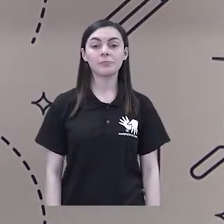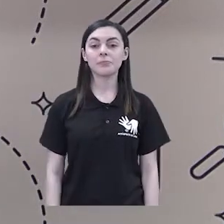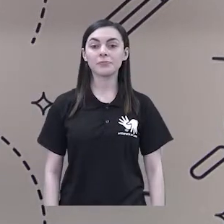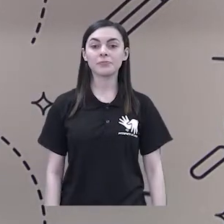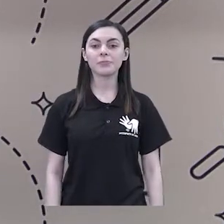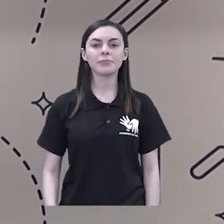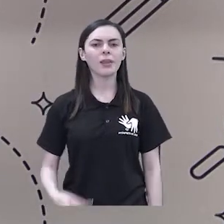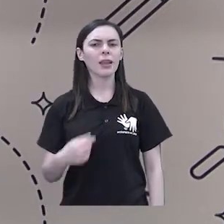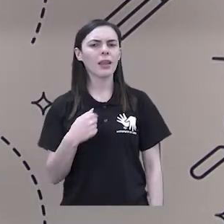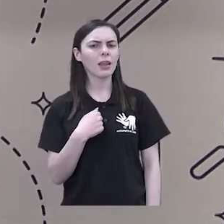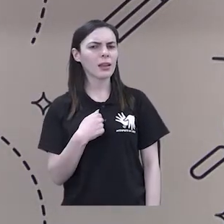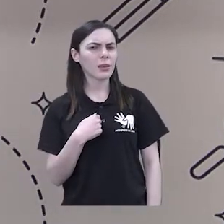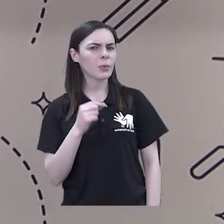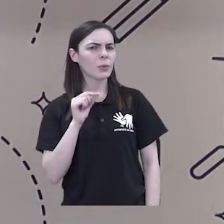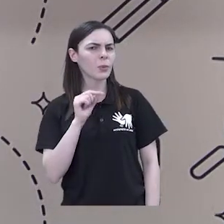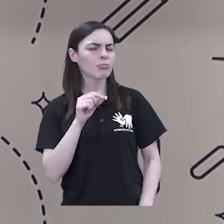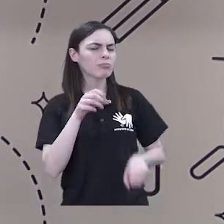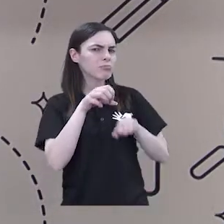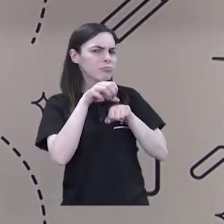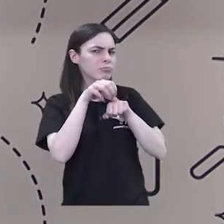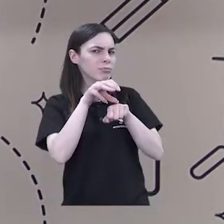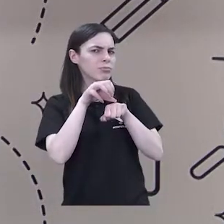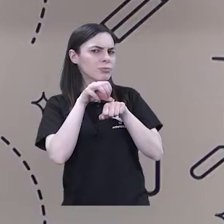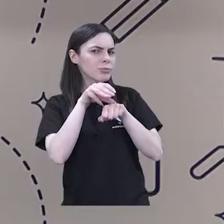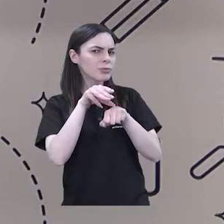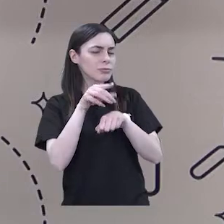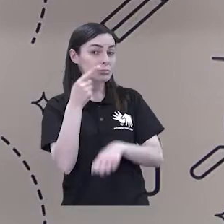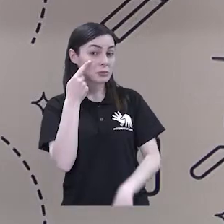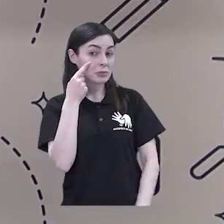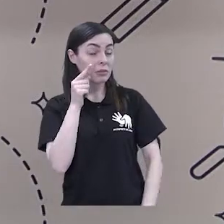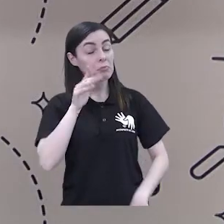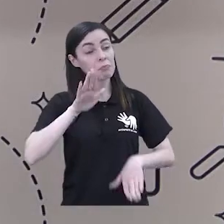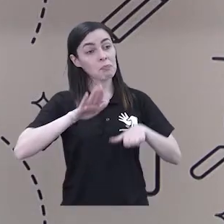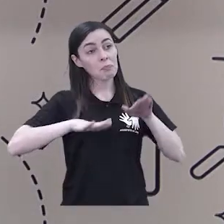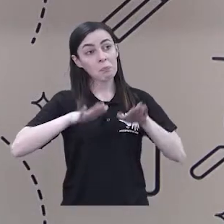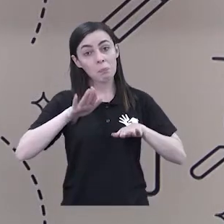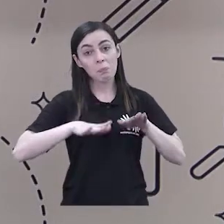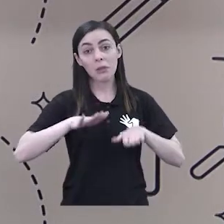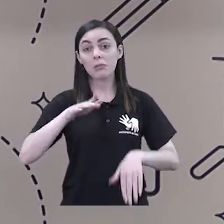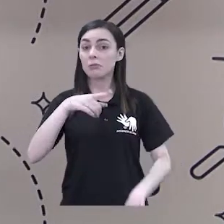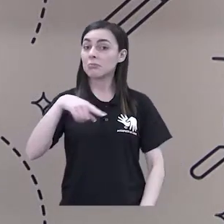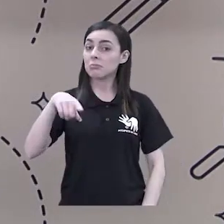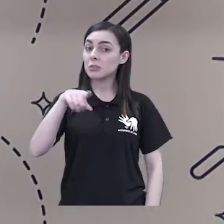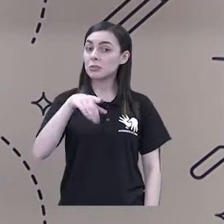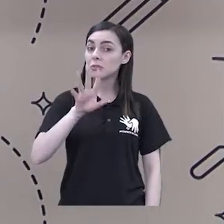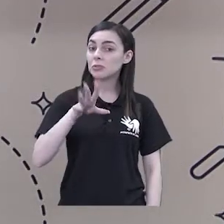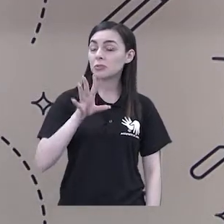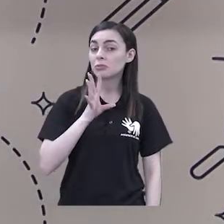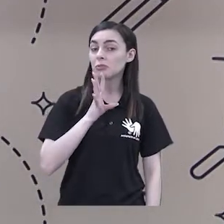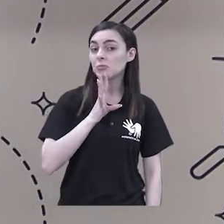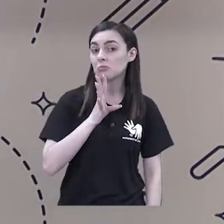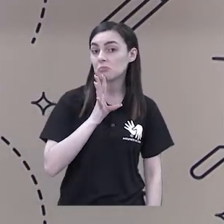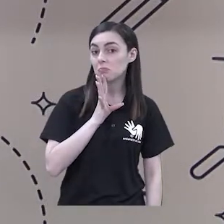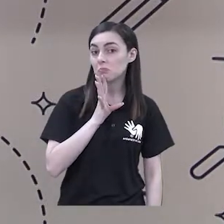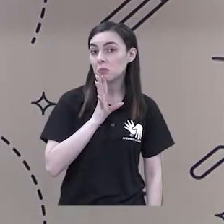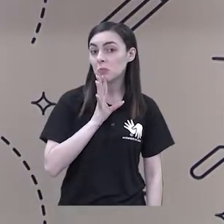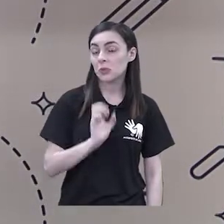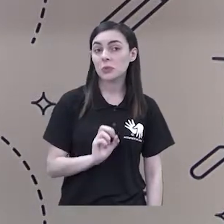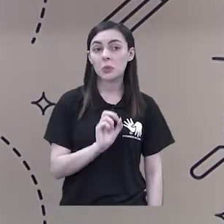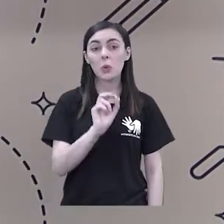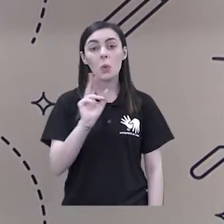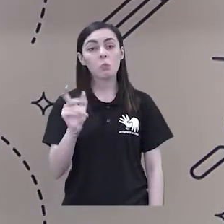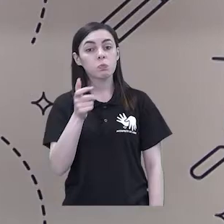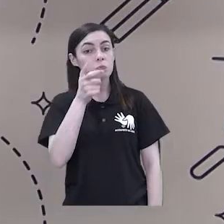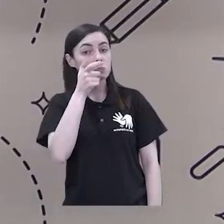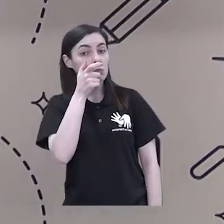eu trouxe algumas pistas aqui para vocês. Pode ser que alguns de vocês já tenham ouvido falar,